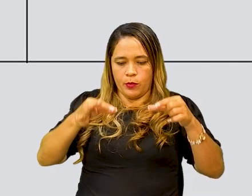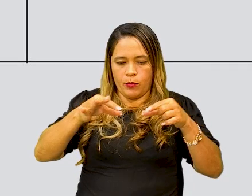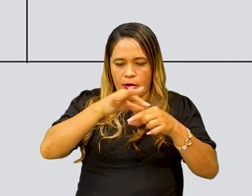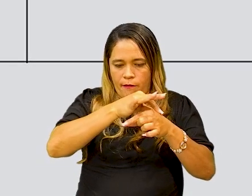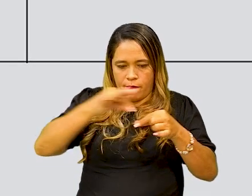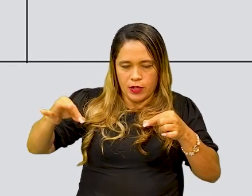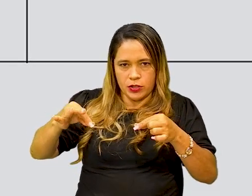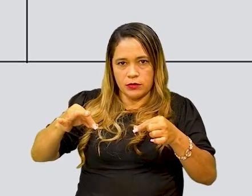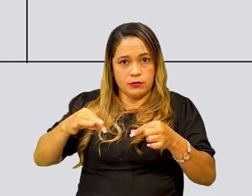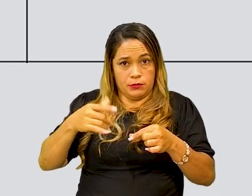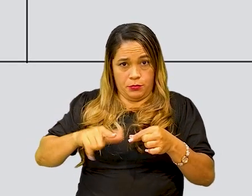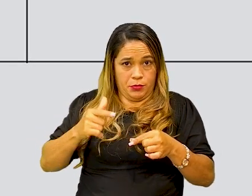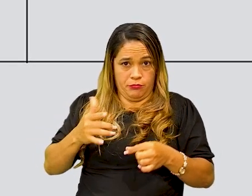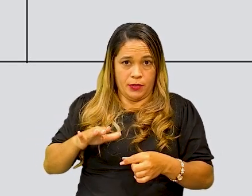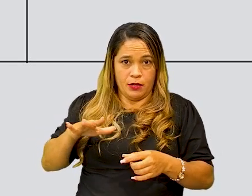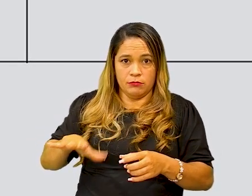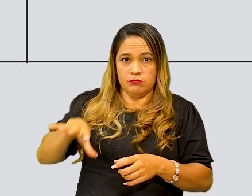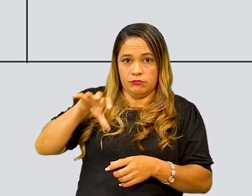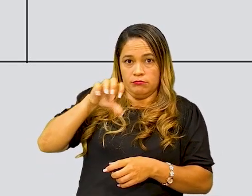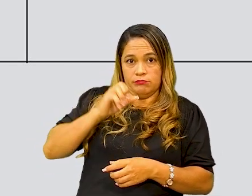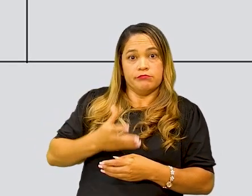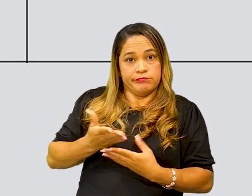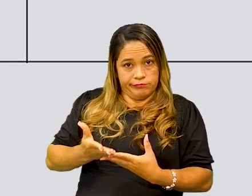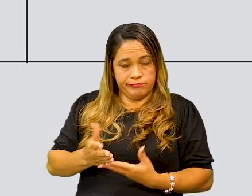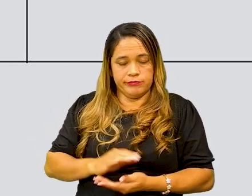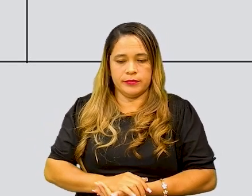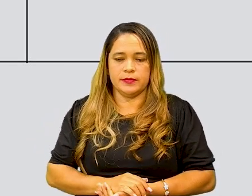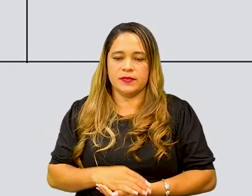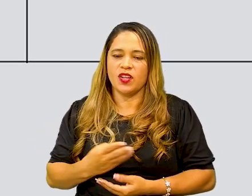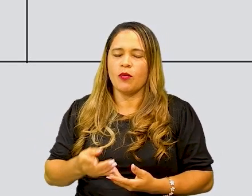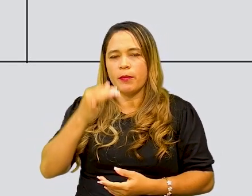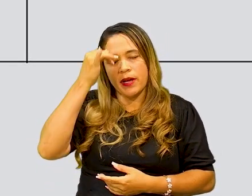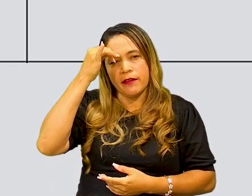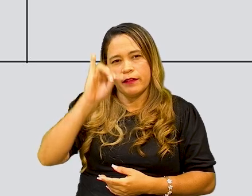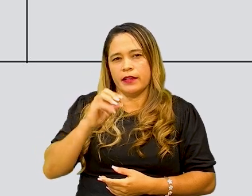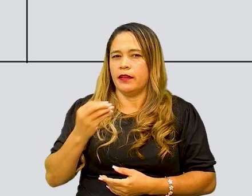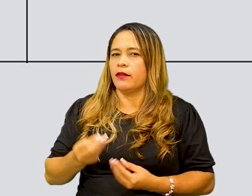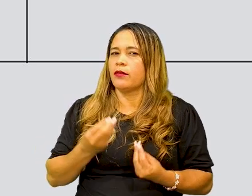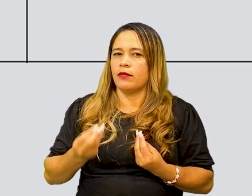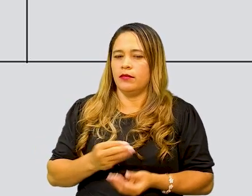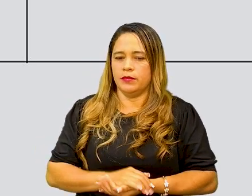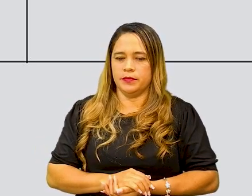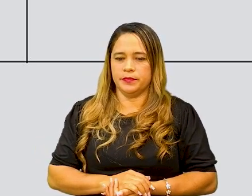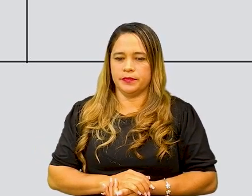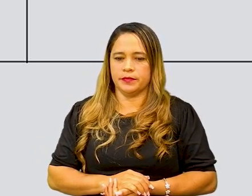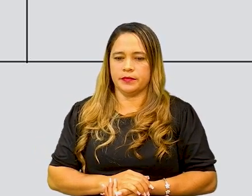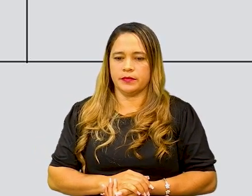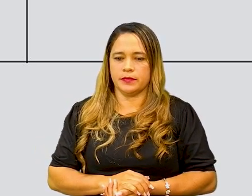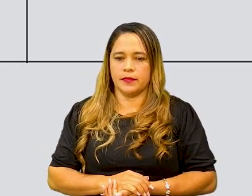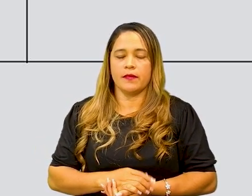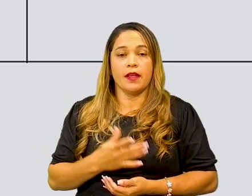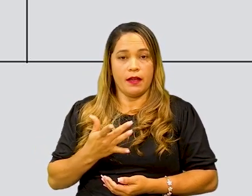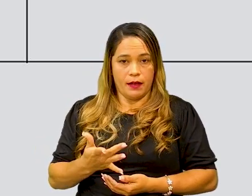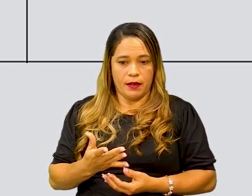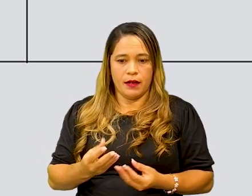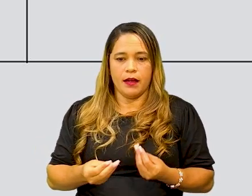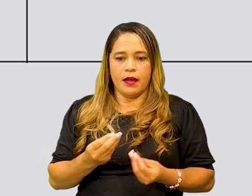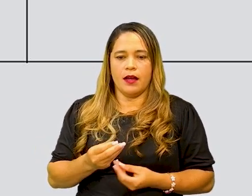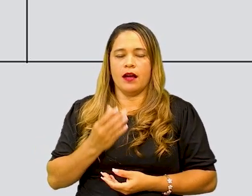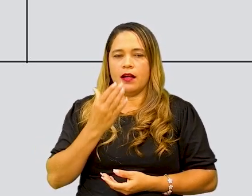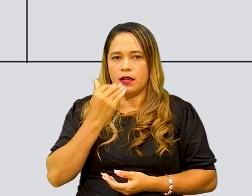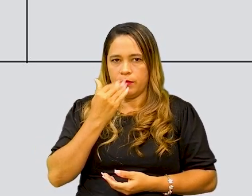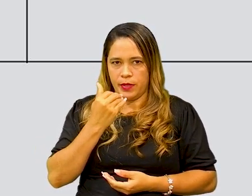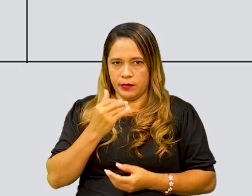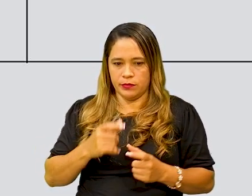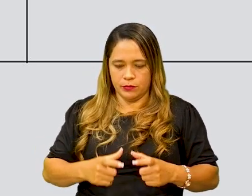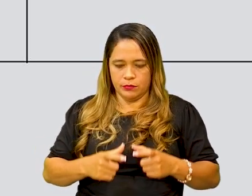para a tela comigo de novo. E o que a gente pode fazer como prevenção para essa doença? É o processamento adequado de alimentos